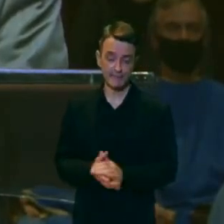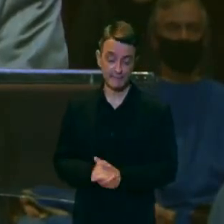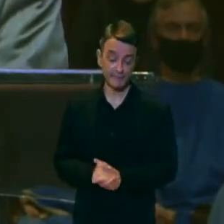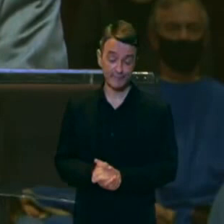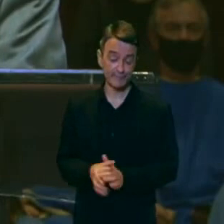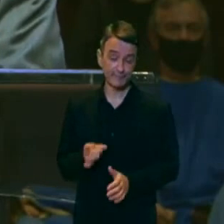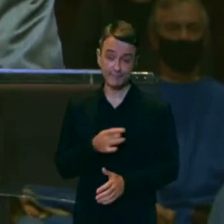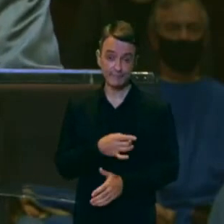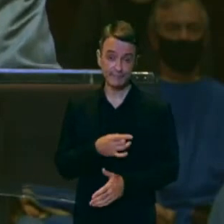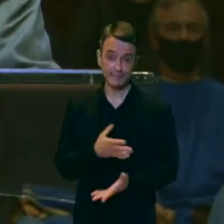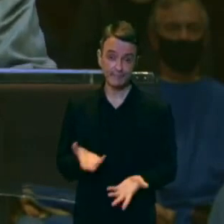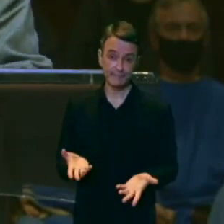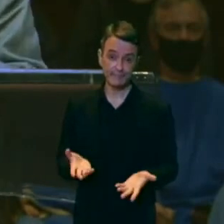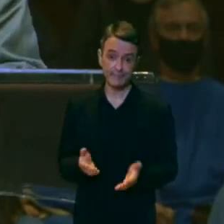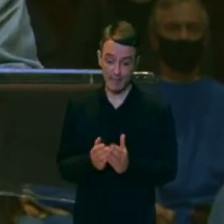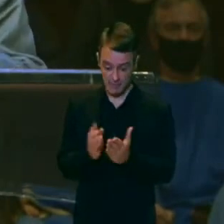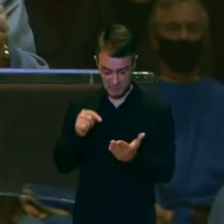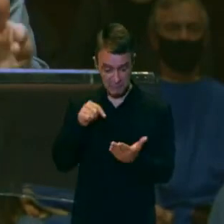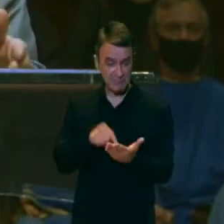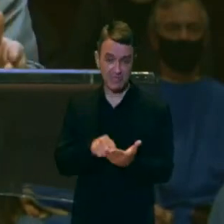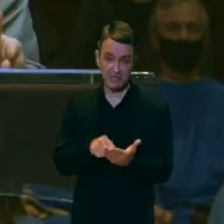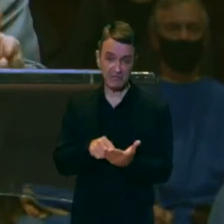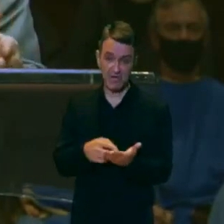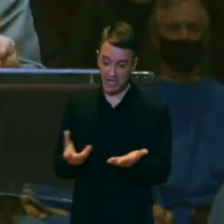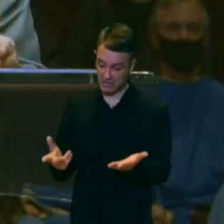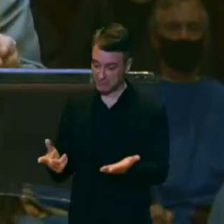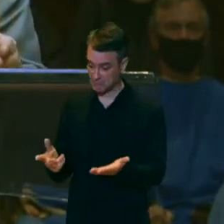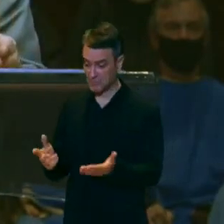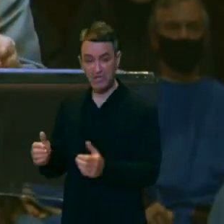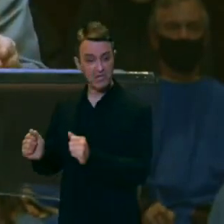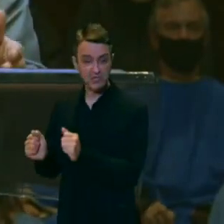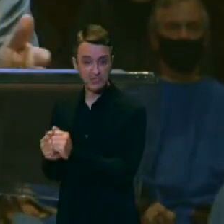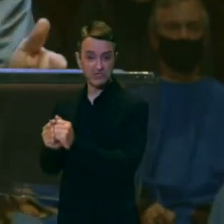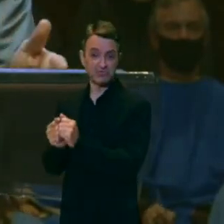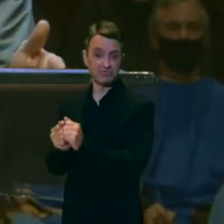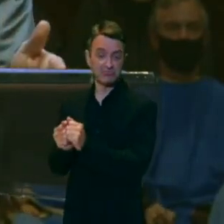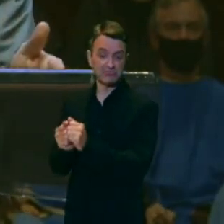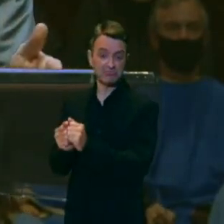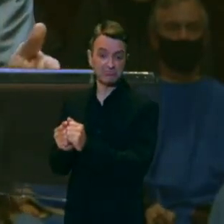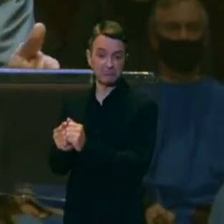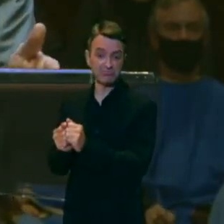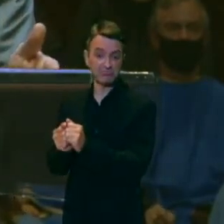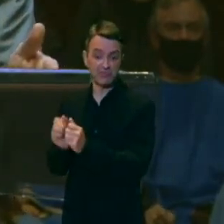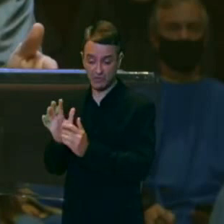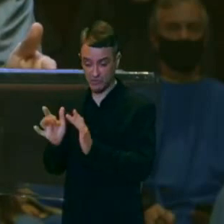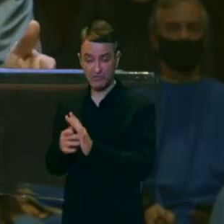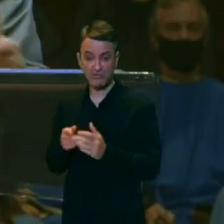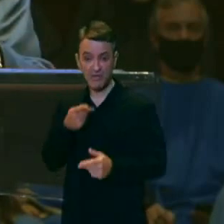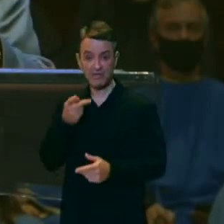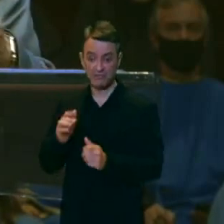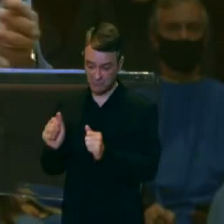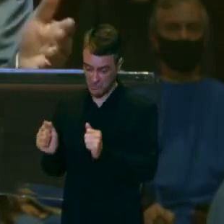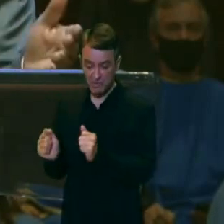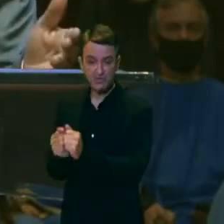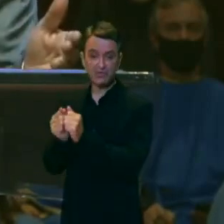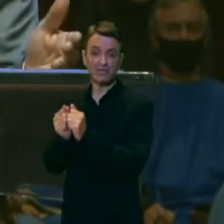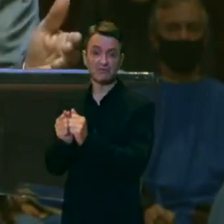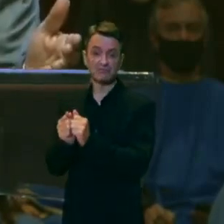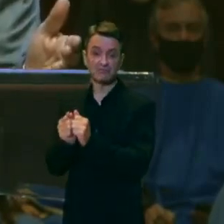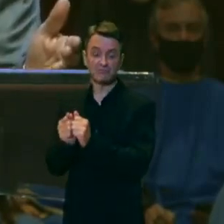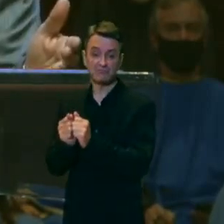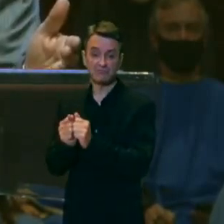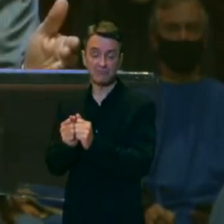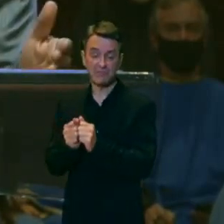E a palavra do Senhor é muito simples: quem comigo não ajunta, o que está na Bíblia? Quem comigo não ajunta, o